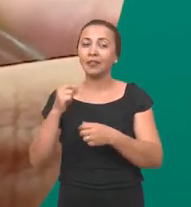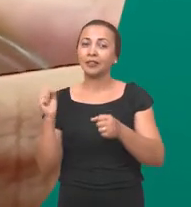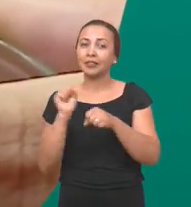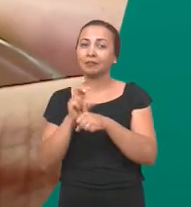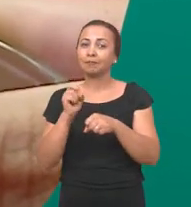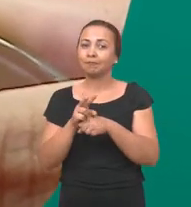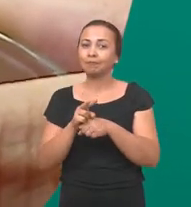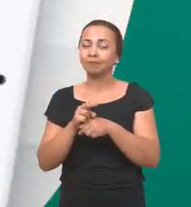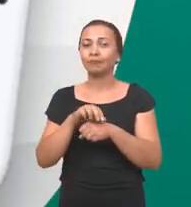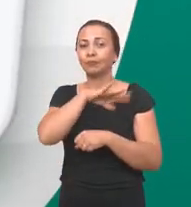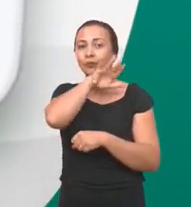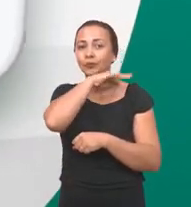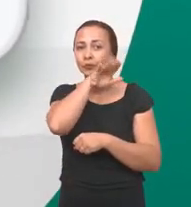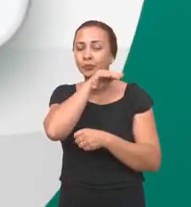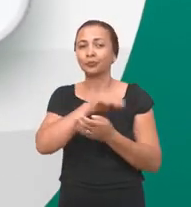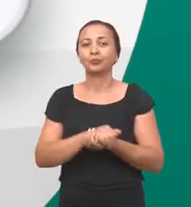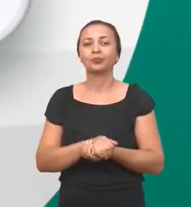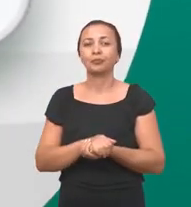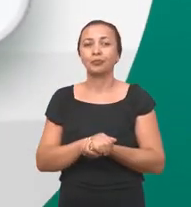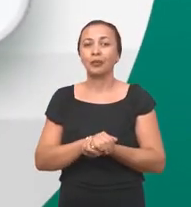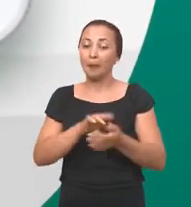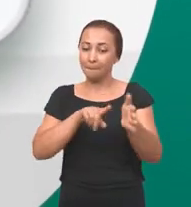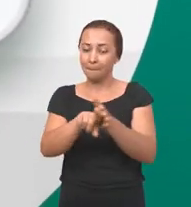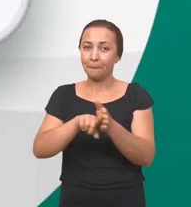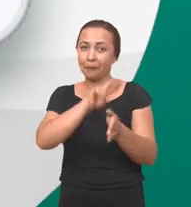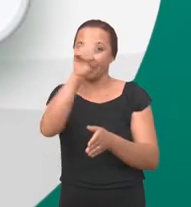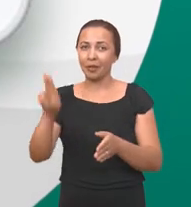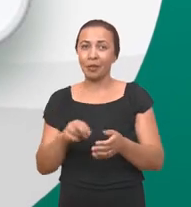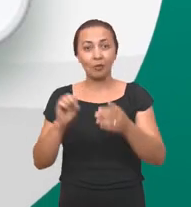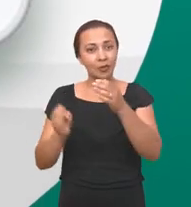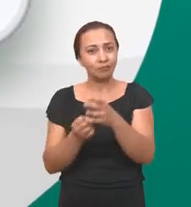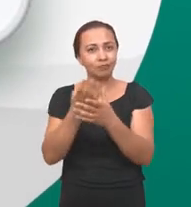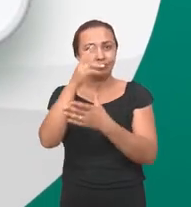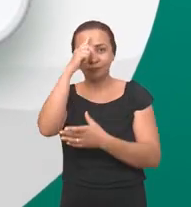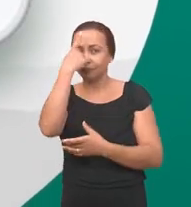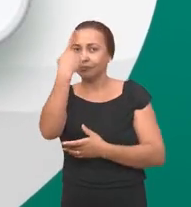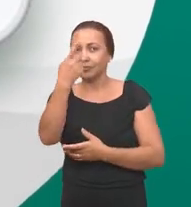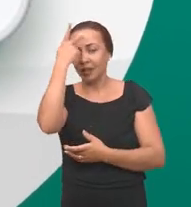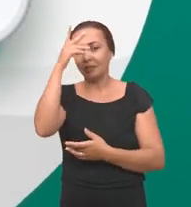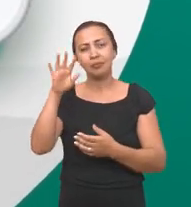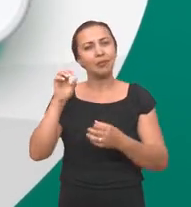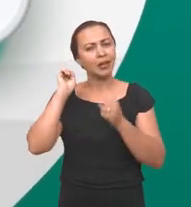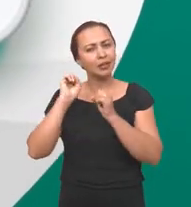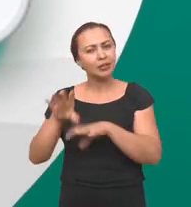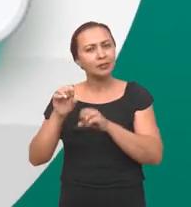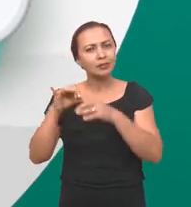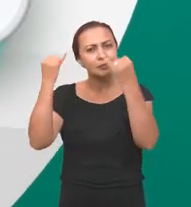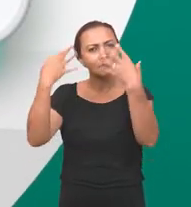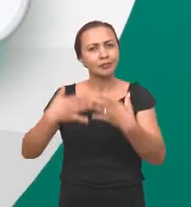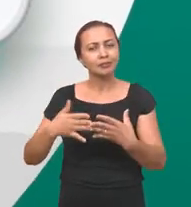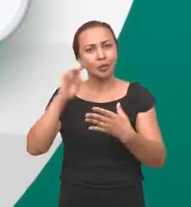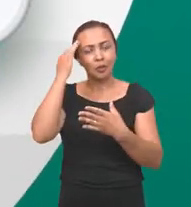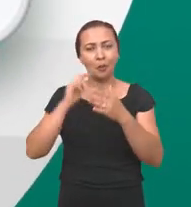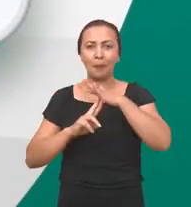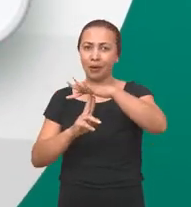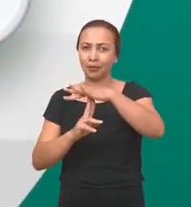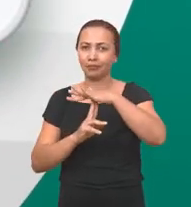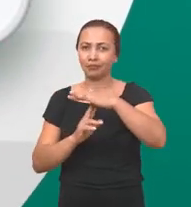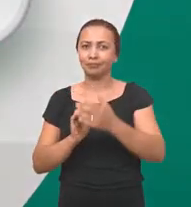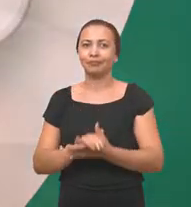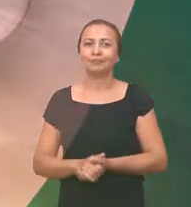animais peçonhentos. Conheça ainda uma pesquisa que usa a criatividade e a diversão para a conscientização